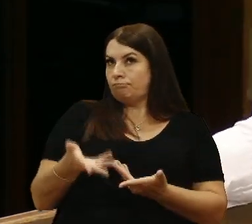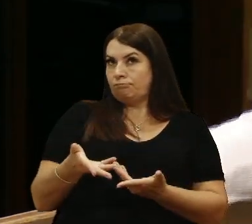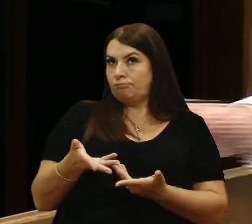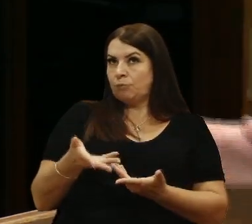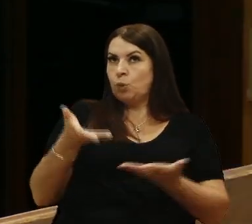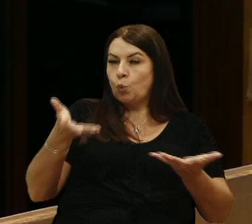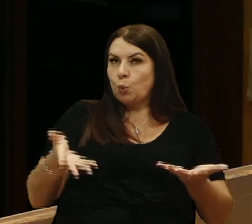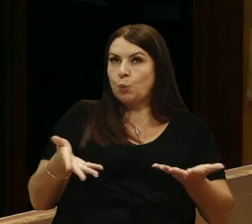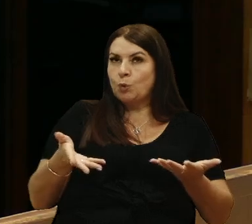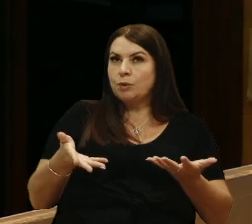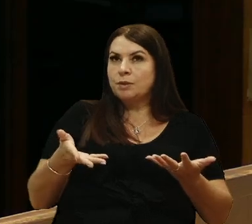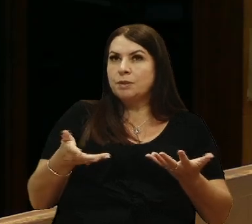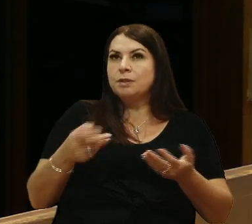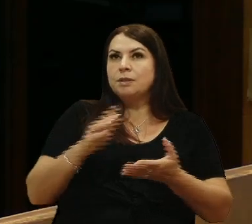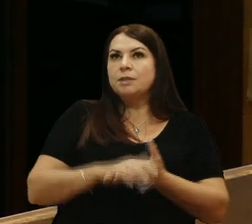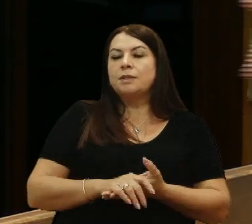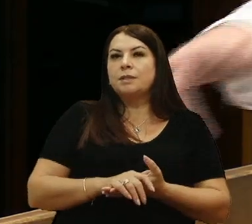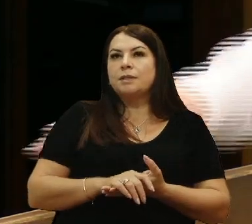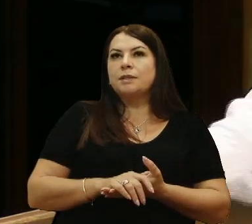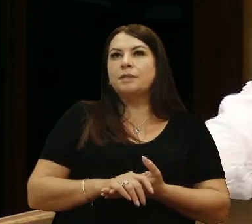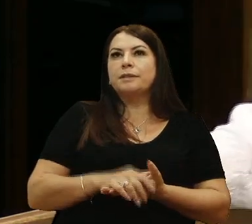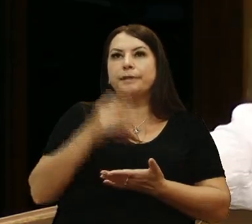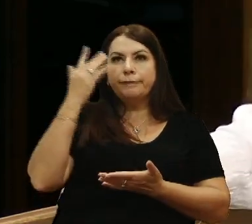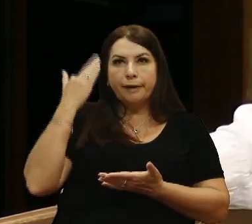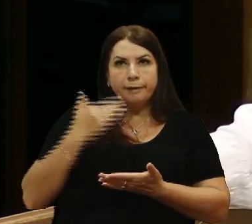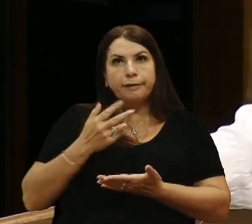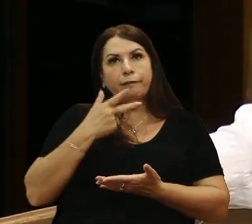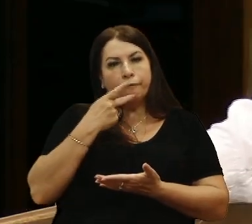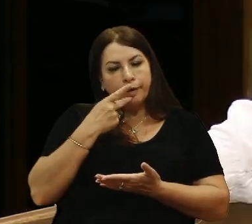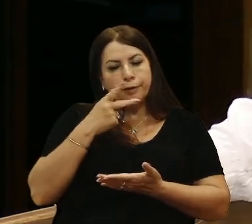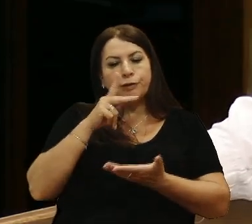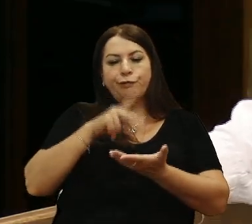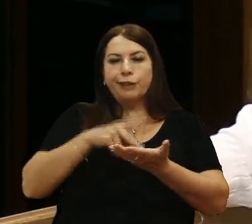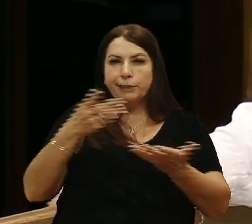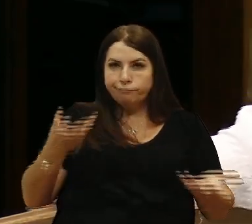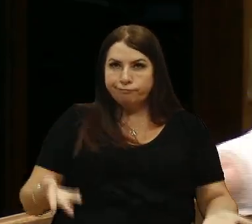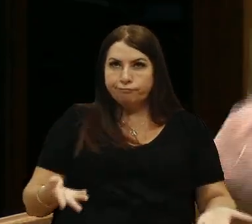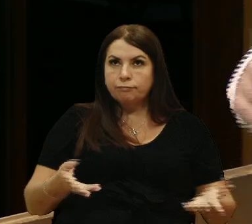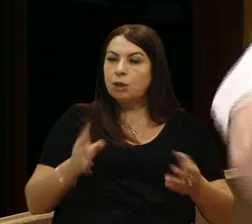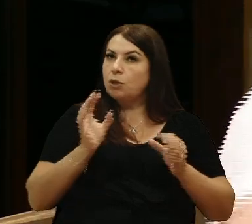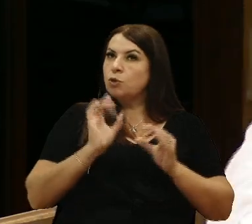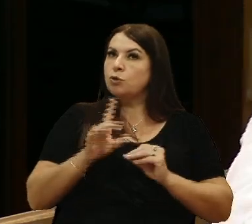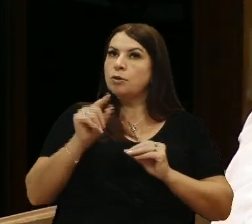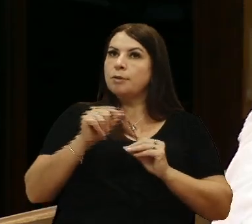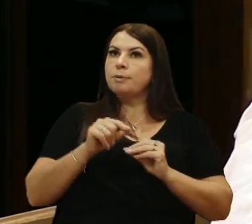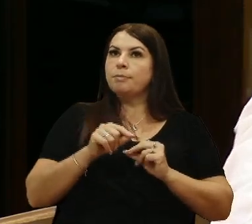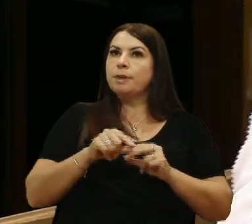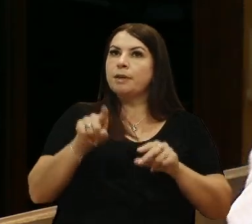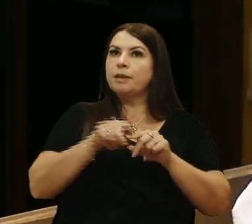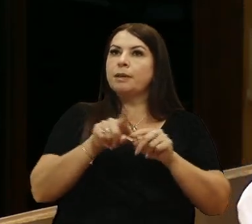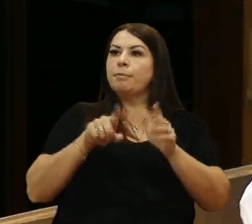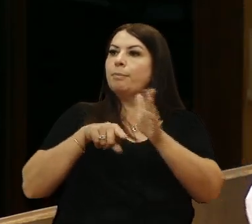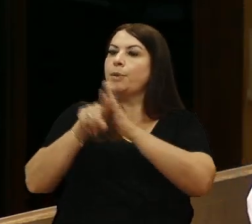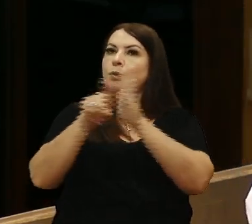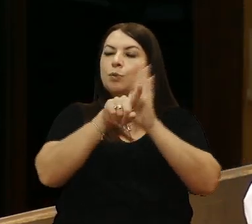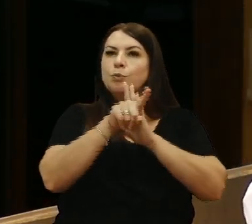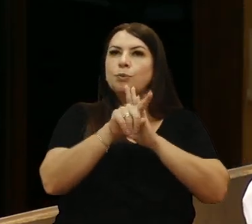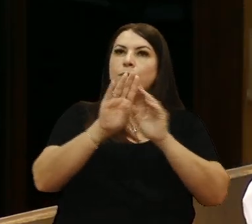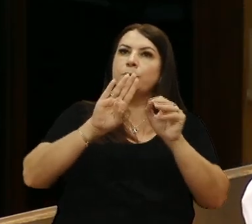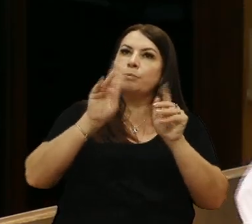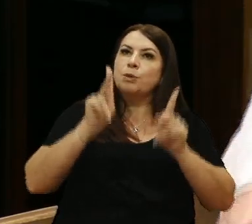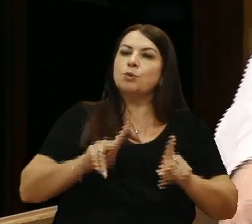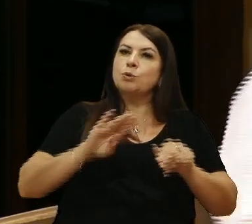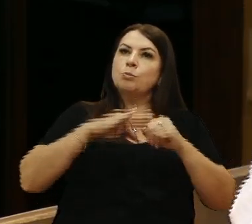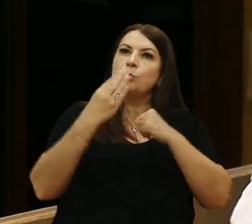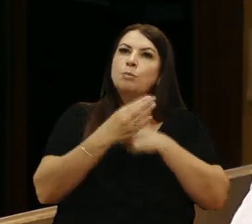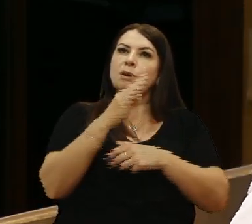aqui tantas vezes, Daiane, falando verdades. Era simplesmente pega uma banquinha e consulta as pessoas do bairro Fátima,